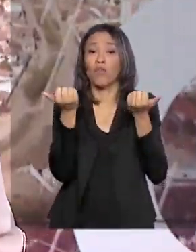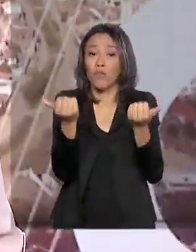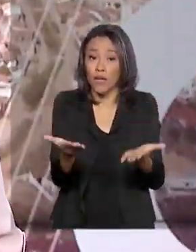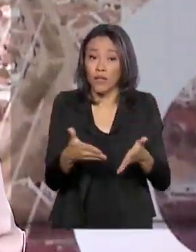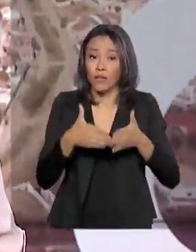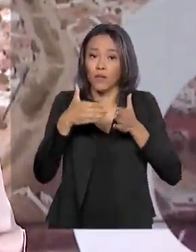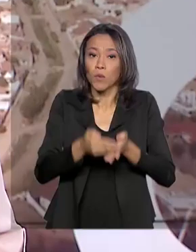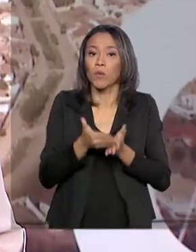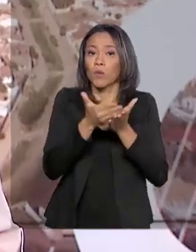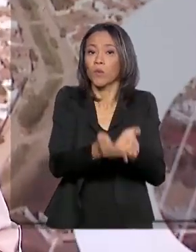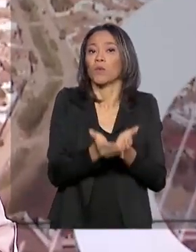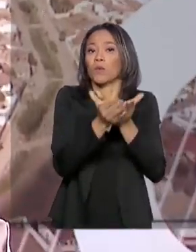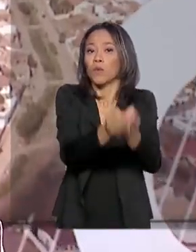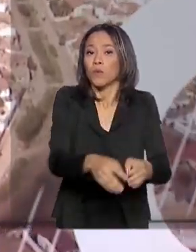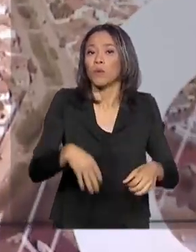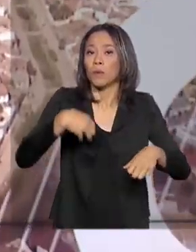bicicletas para o tráfego nessas regiões.